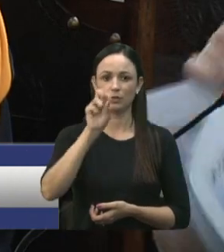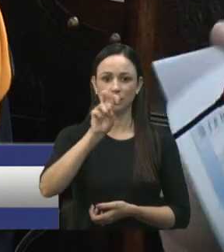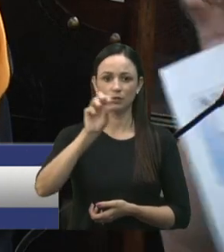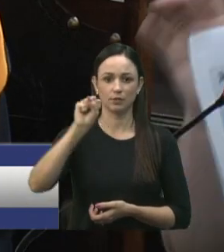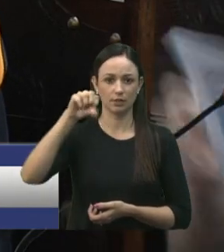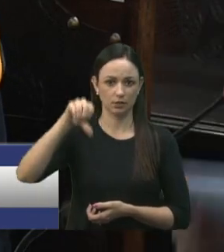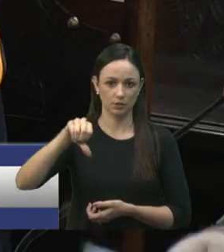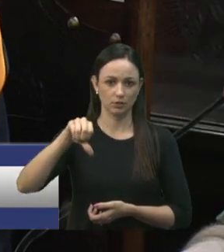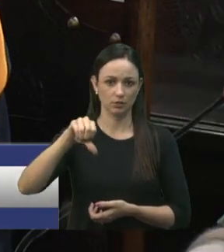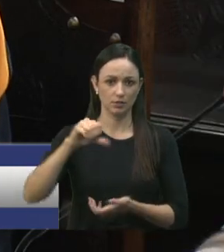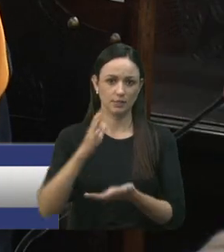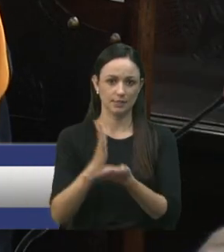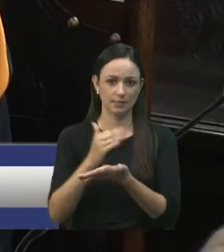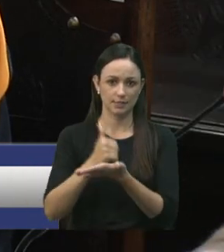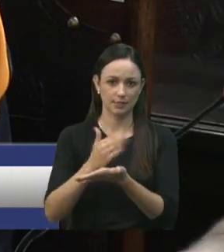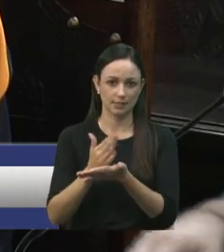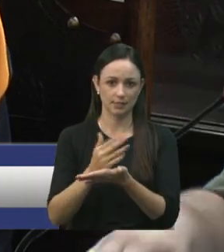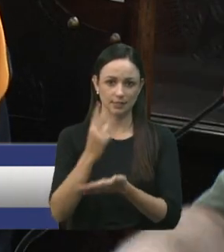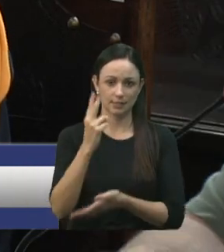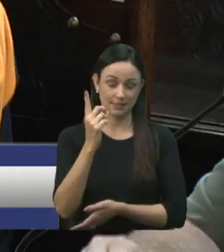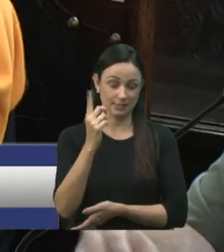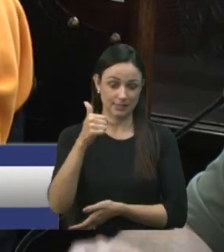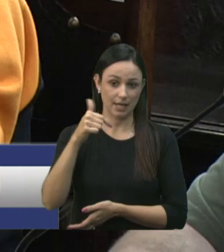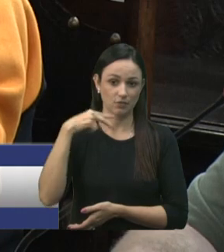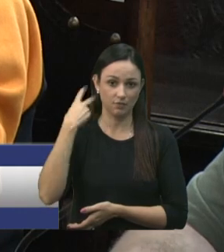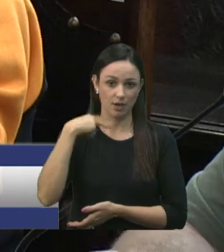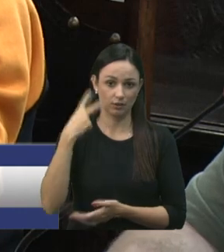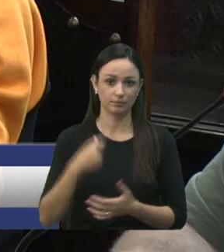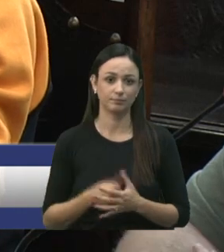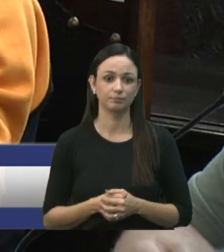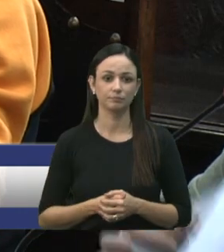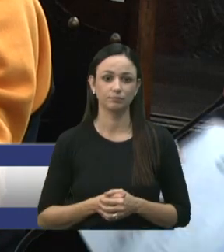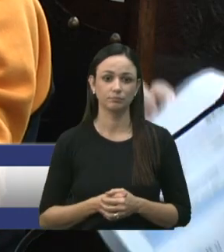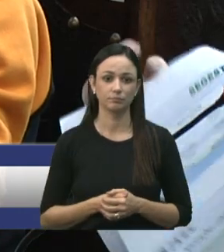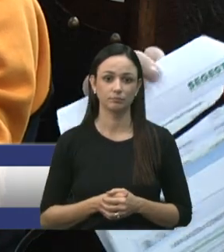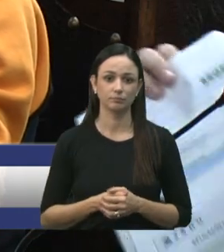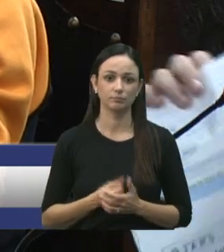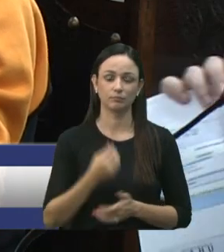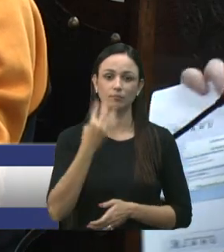7.246.589, dividido entre 17 vereadores. Né? Acabei de fazer a conta, vai dar